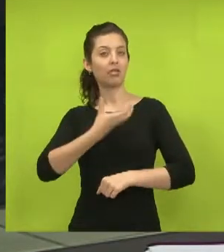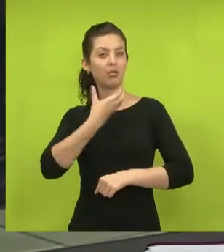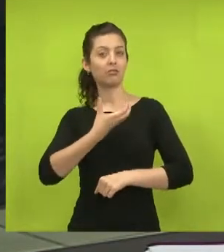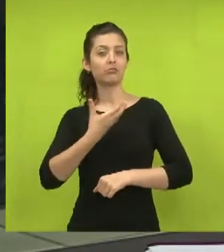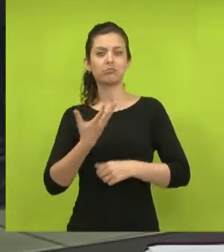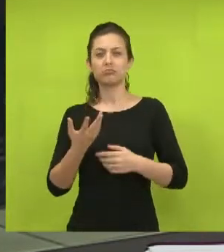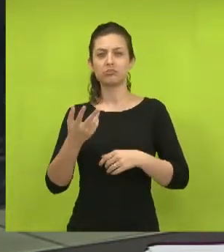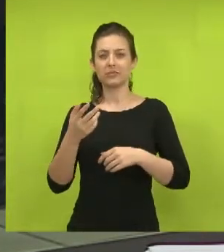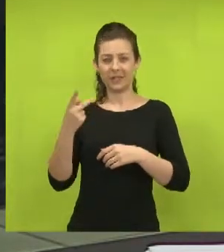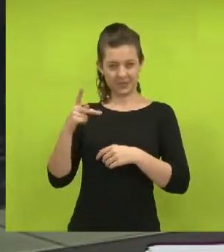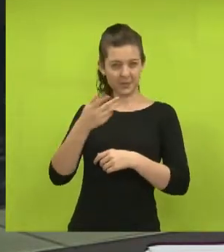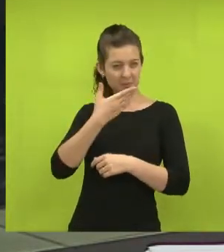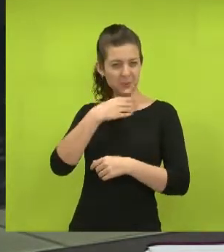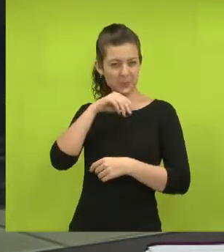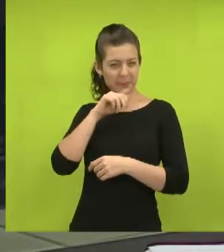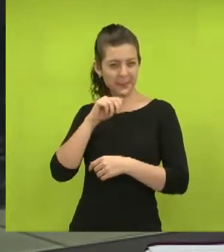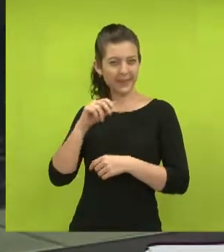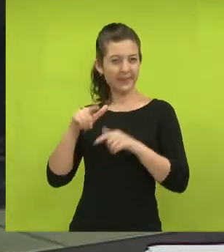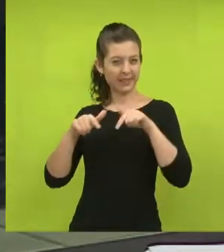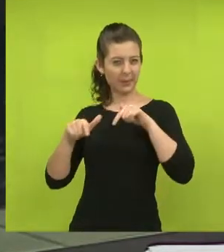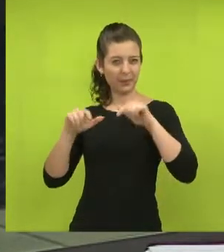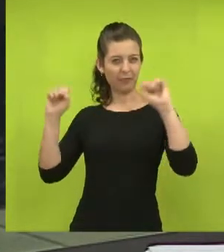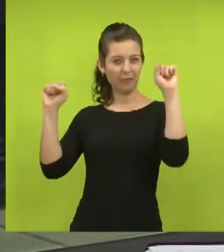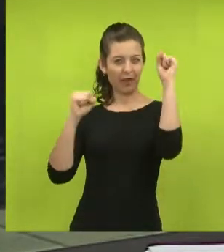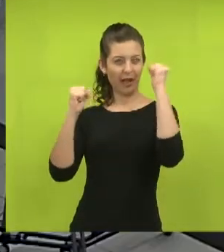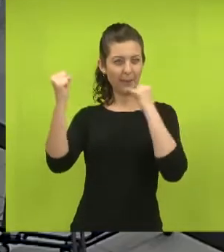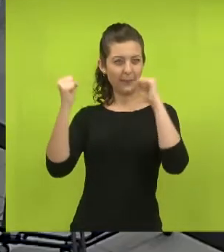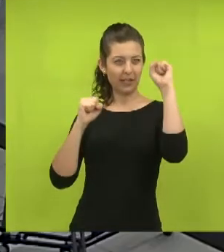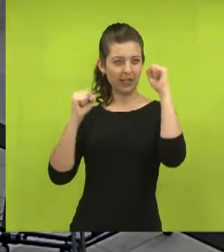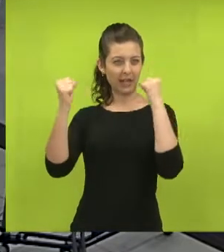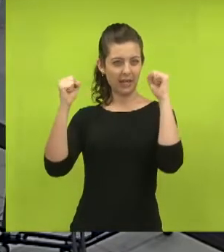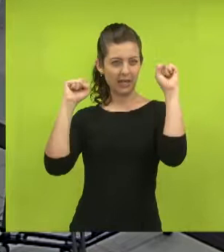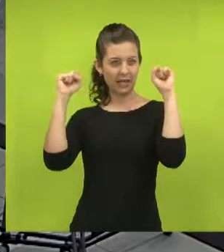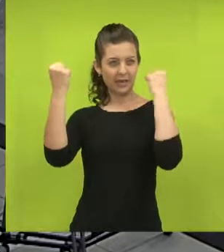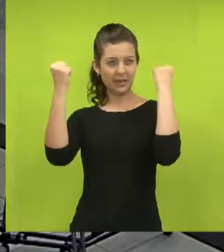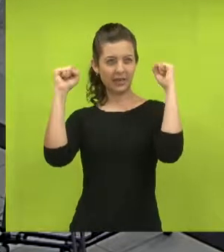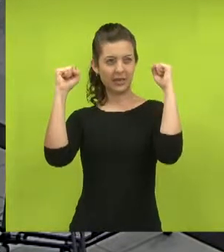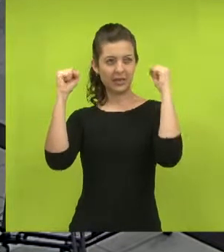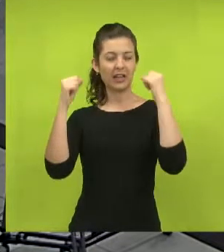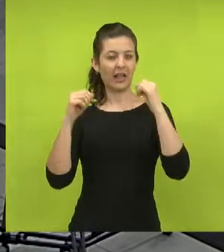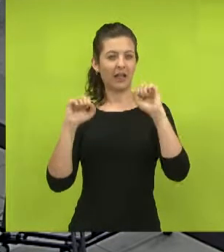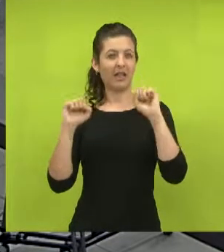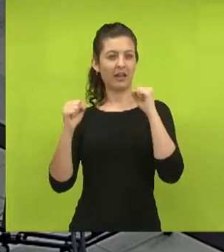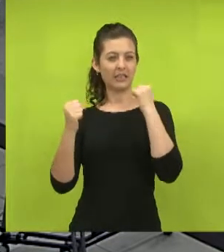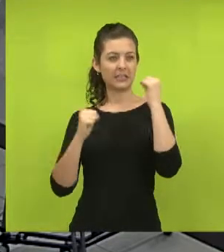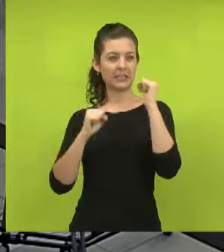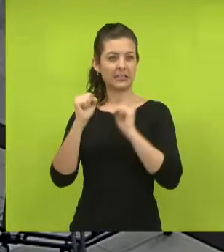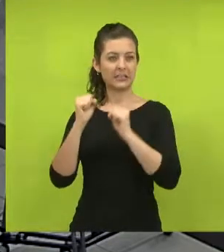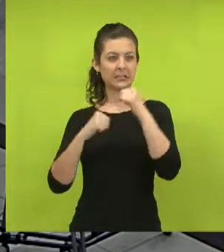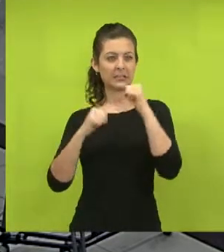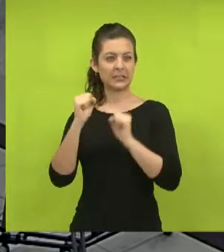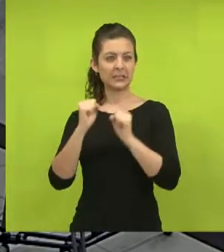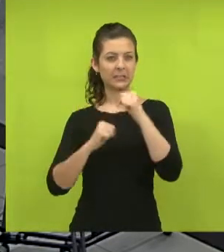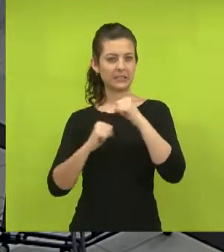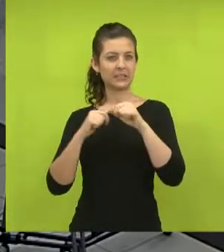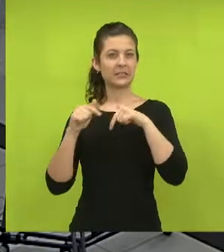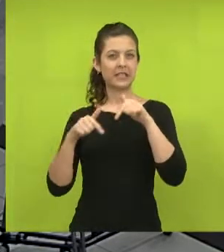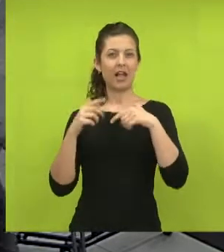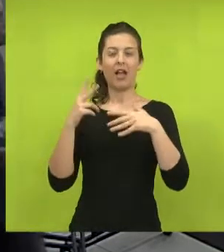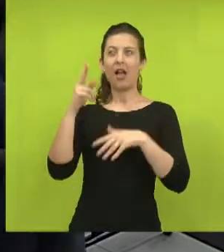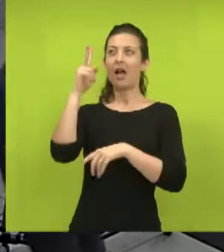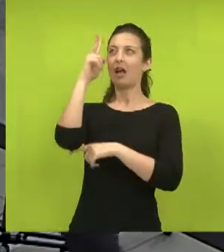Abner, acho que o pai... Seu pai trabalhou na fábrica do Papel Simão, né, Abner? Você deve lembrar das festas que tinham lá. Eram coisas, assim, memoráveis, que a